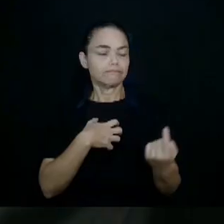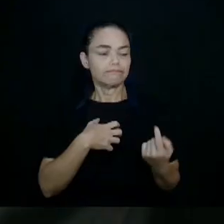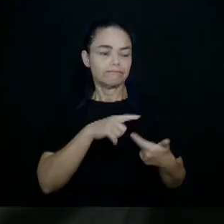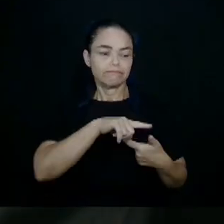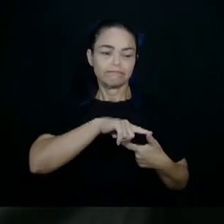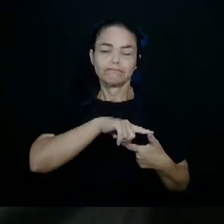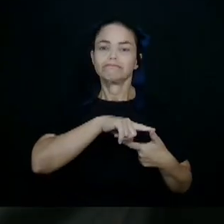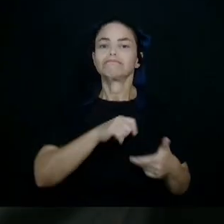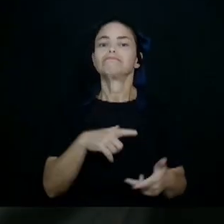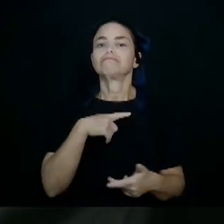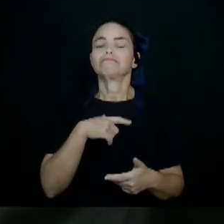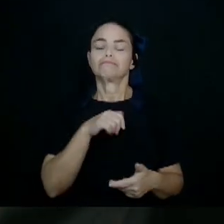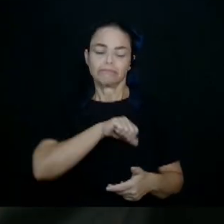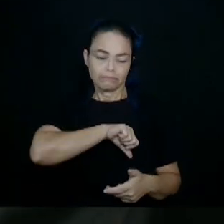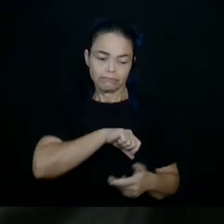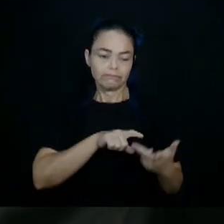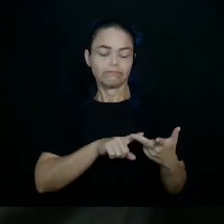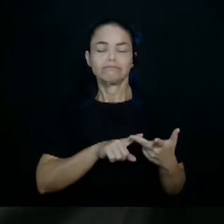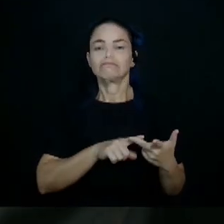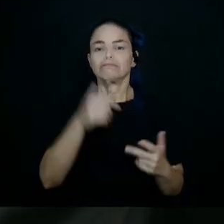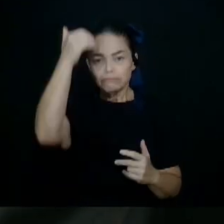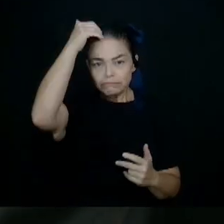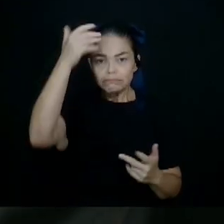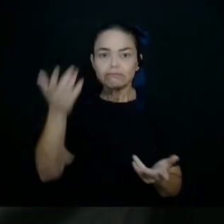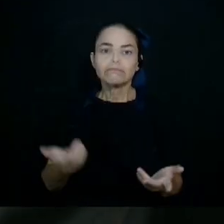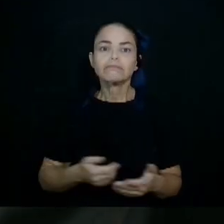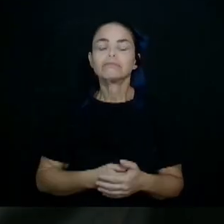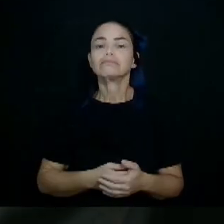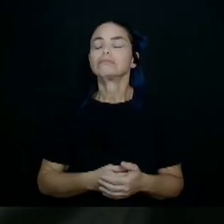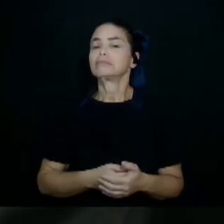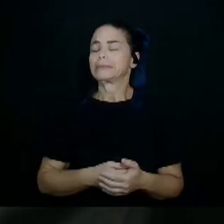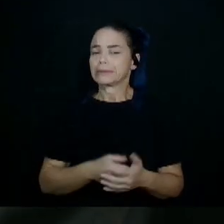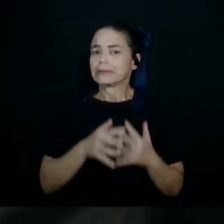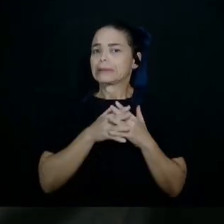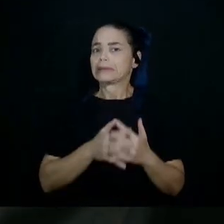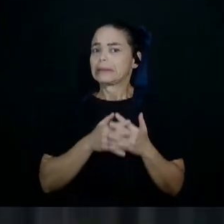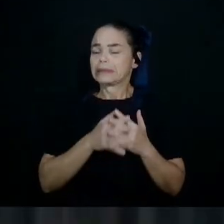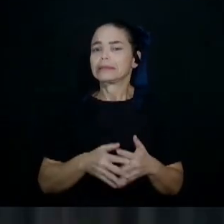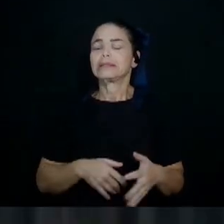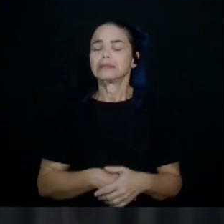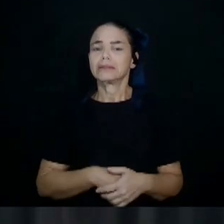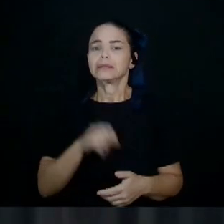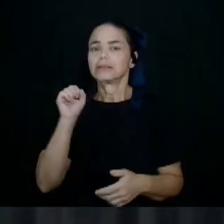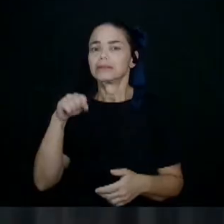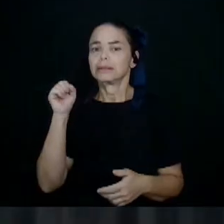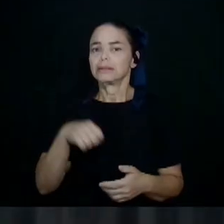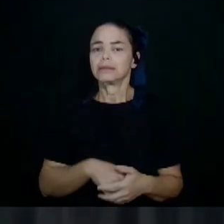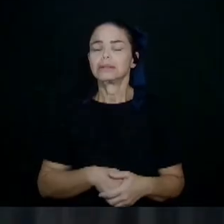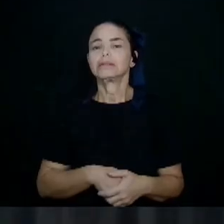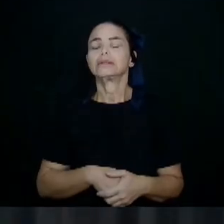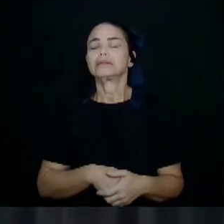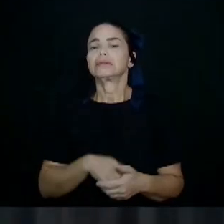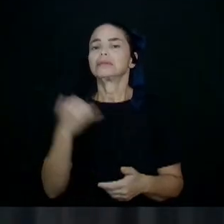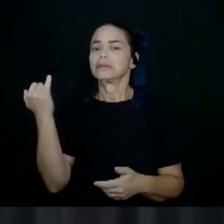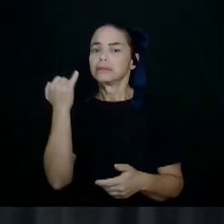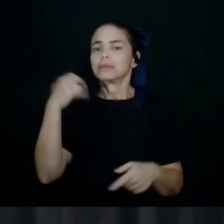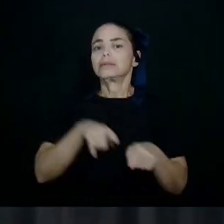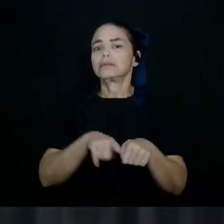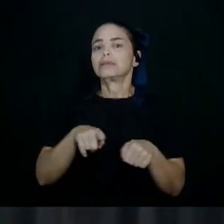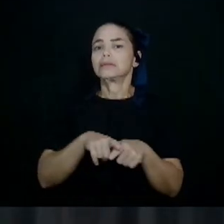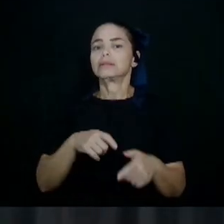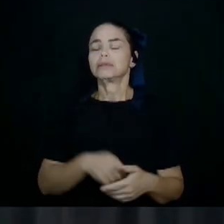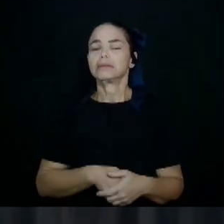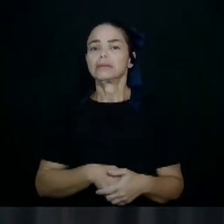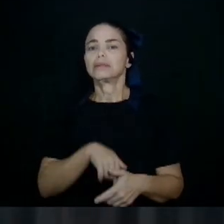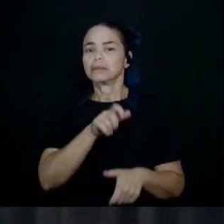tem a frustração, ela tem a culpa. Como é que fica essa cabeça daí? Sim, sim. E um ponto importante também, né? Porque as pessoas